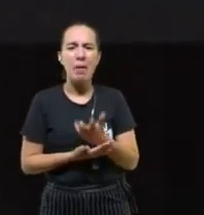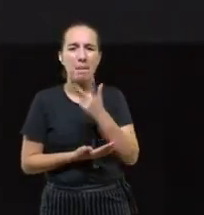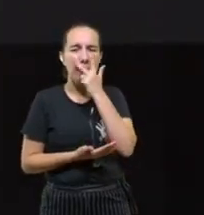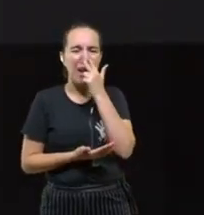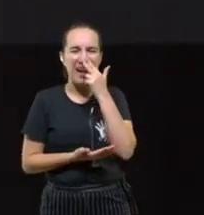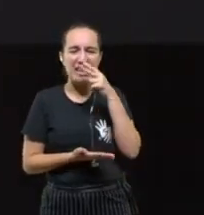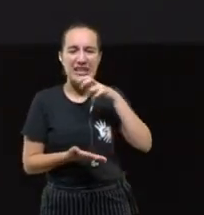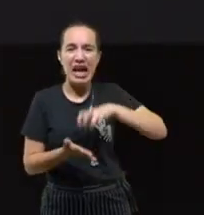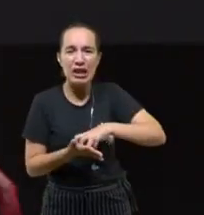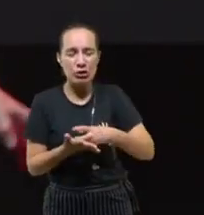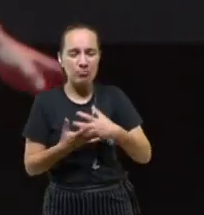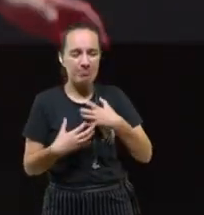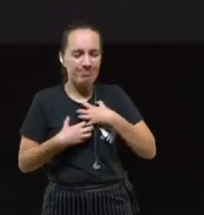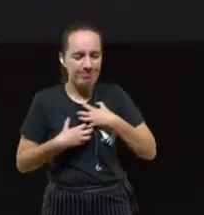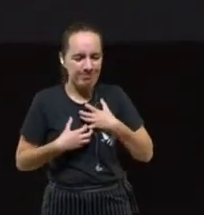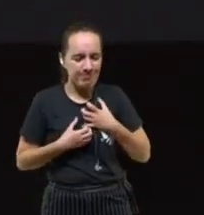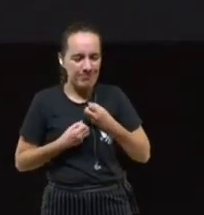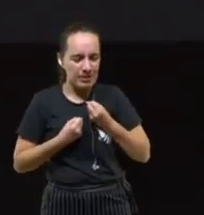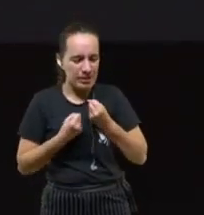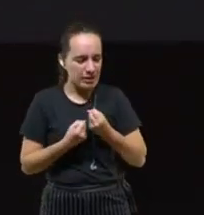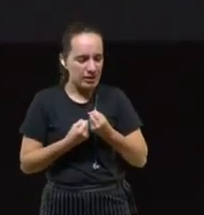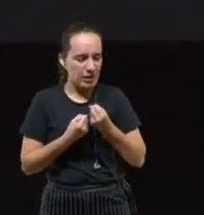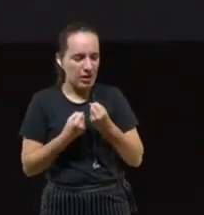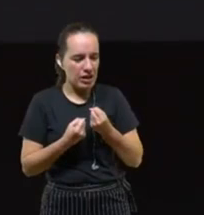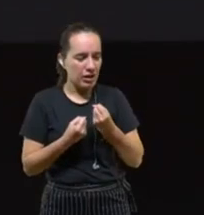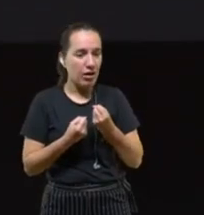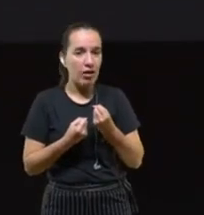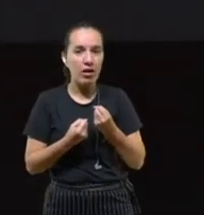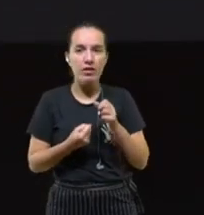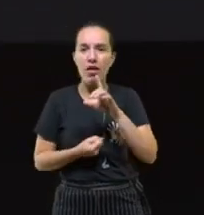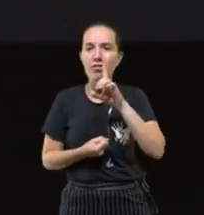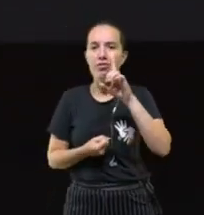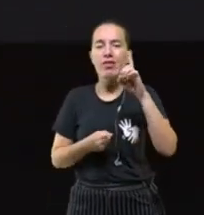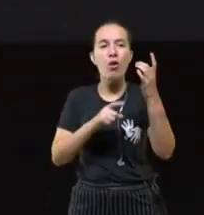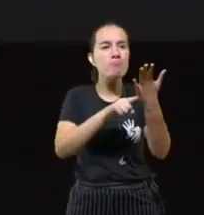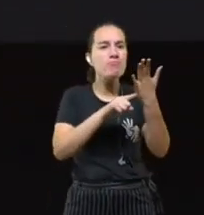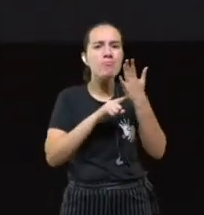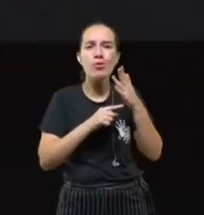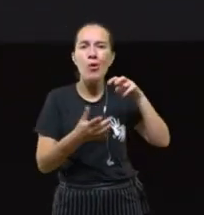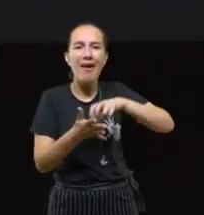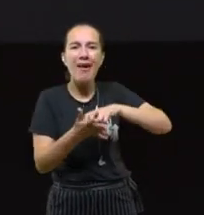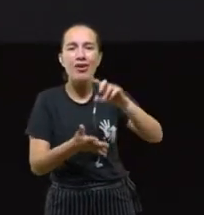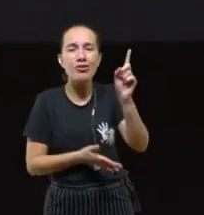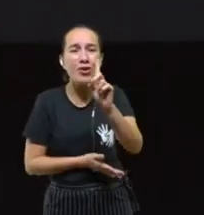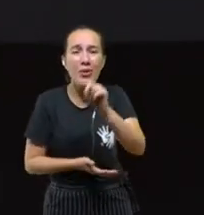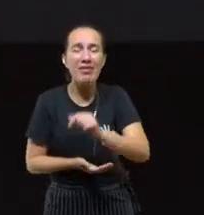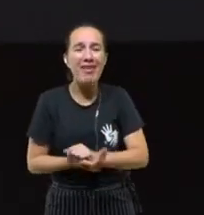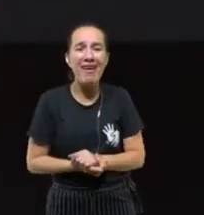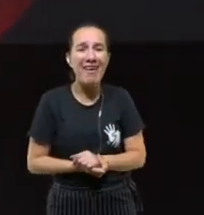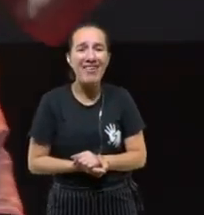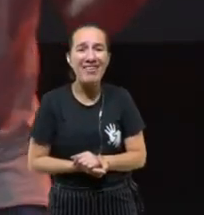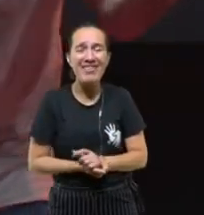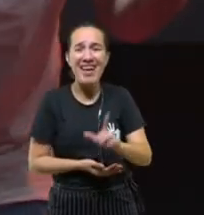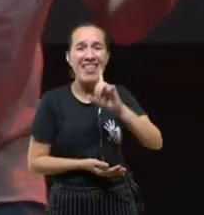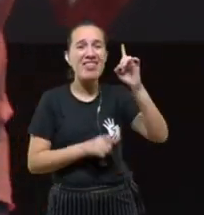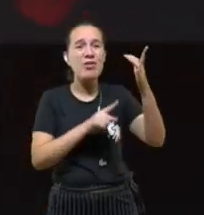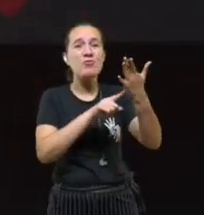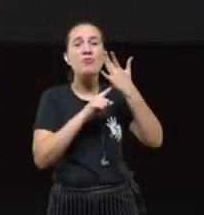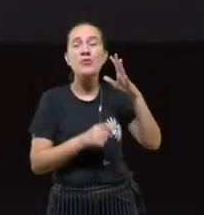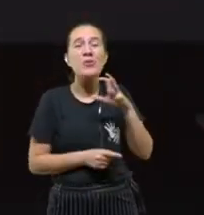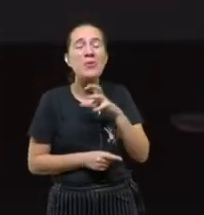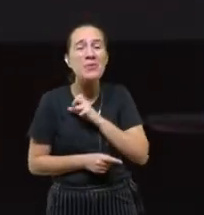castigar, sabe, Ele me mostrou o amor. Ele fez uma coisa